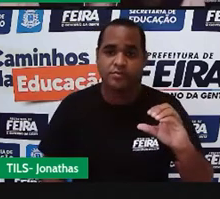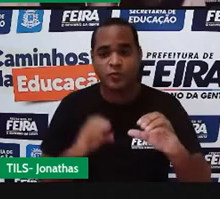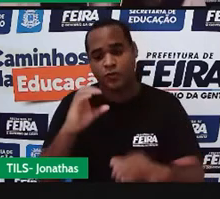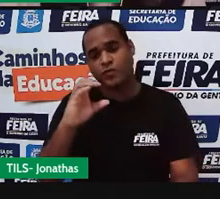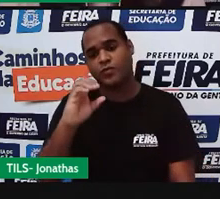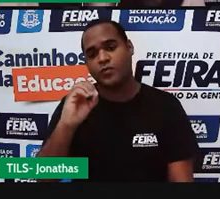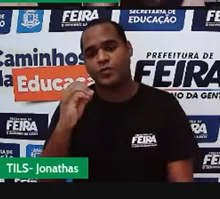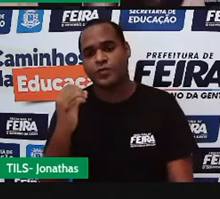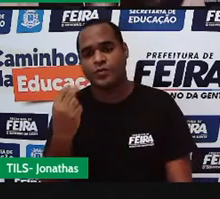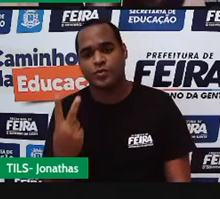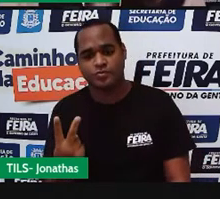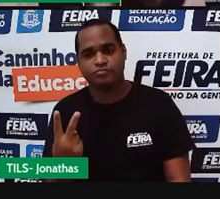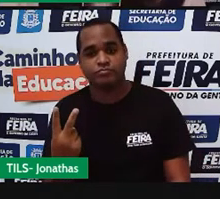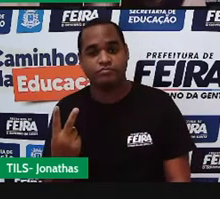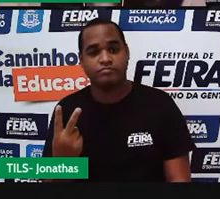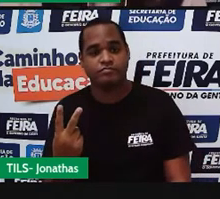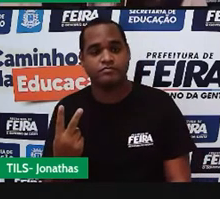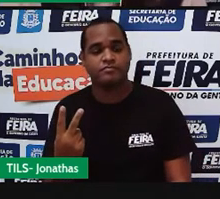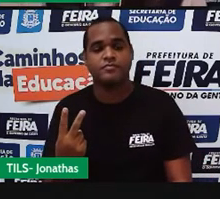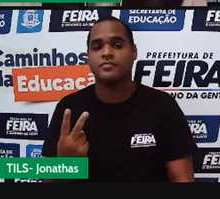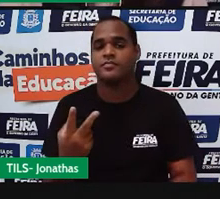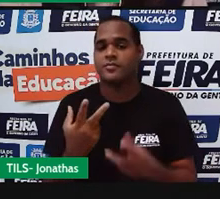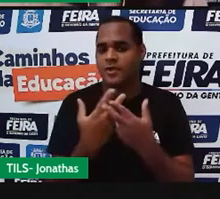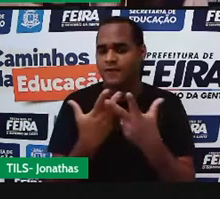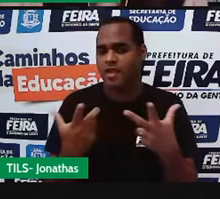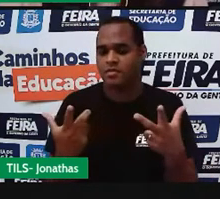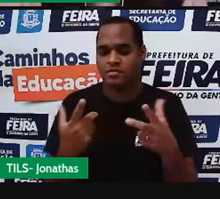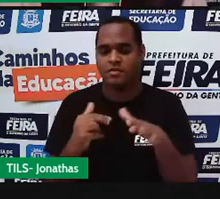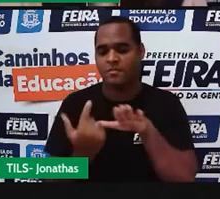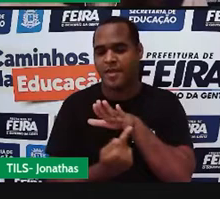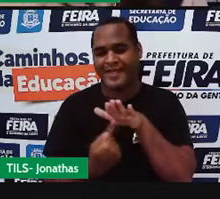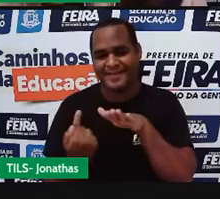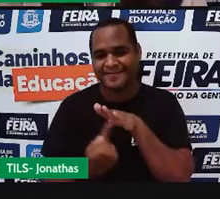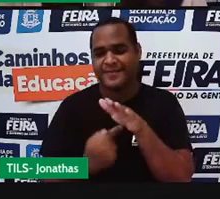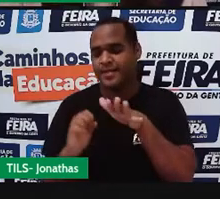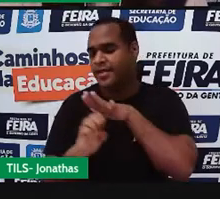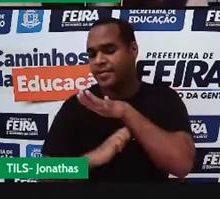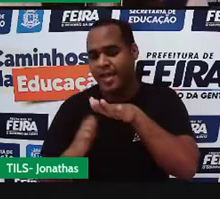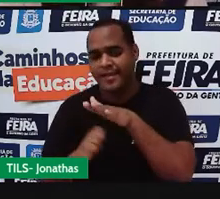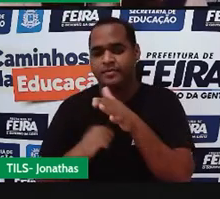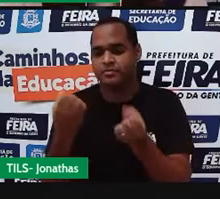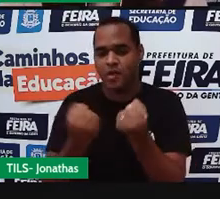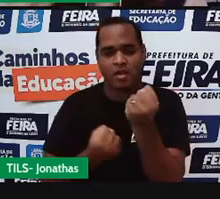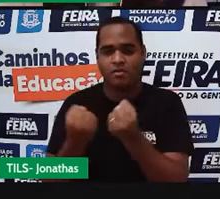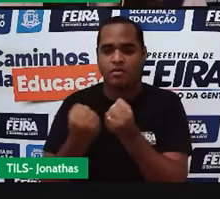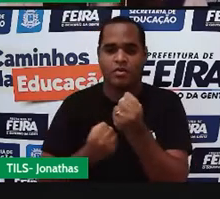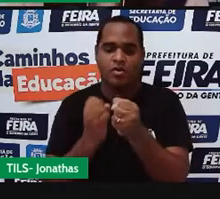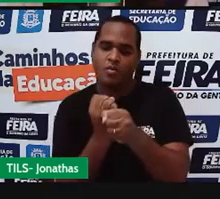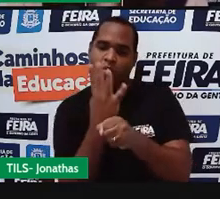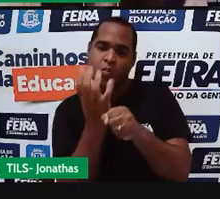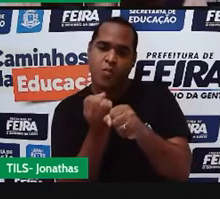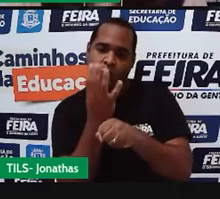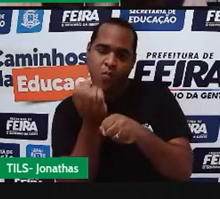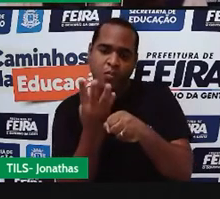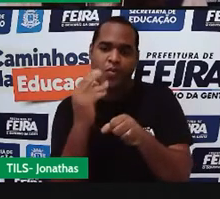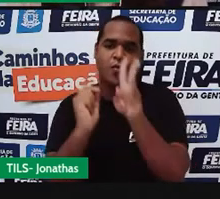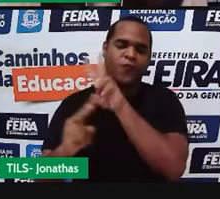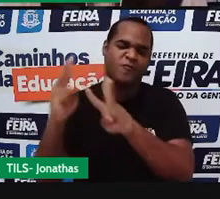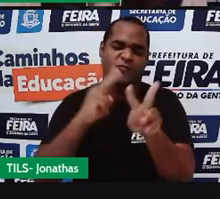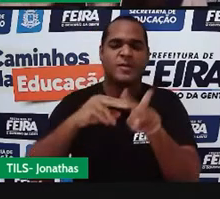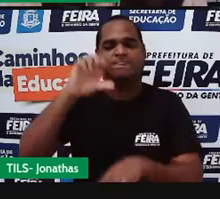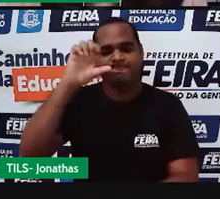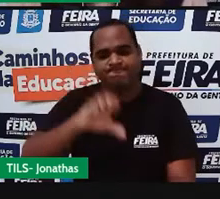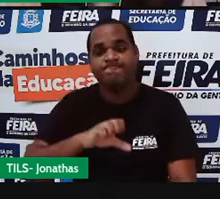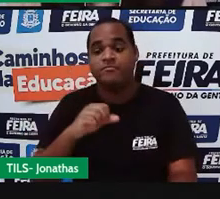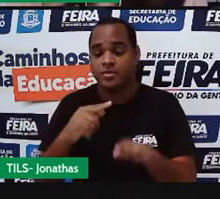e o próprio gás ozônio que são emitidos pelas fábricas pelos automóveis que usam os combustíveis fósseis